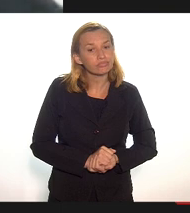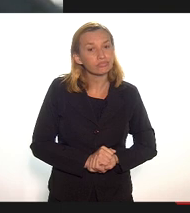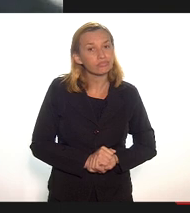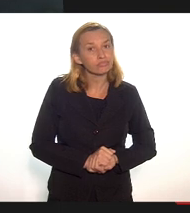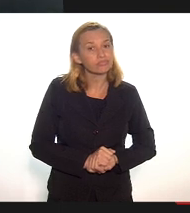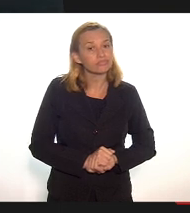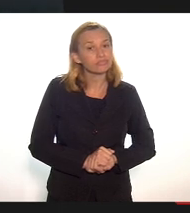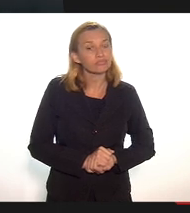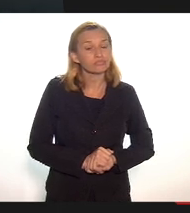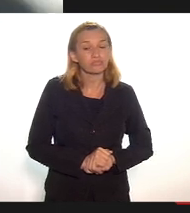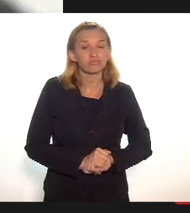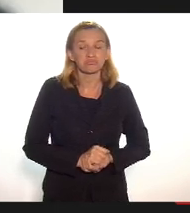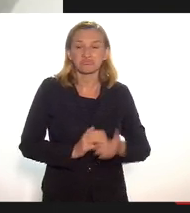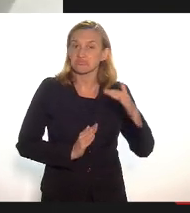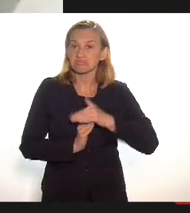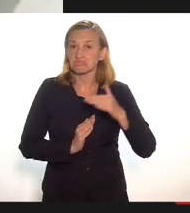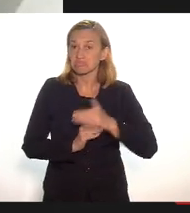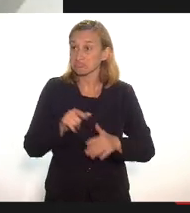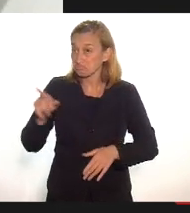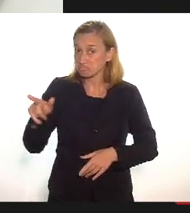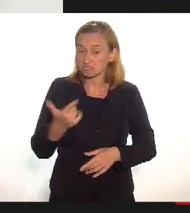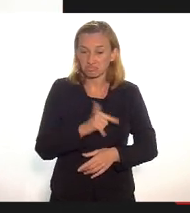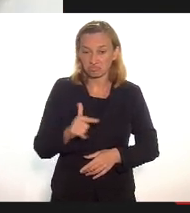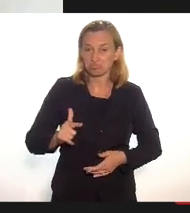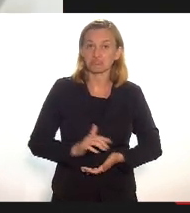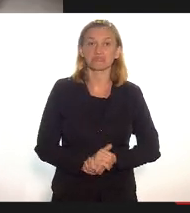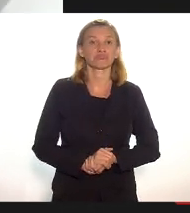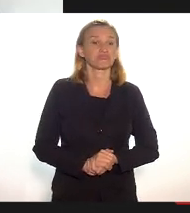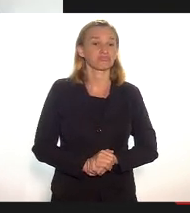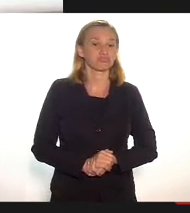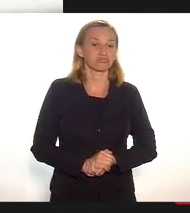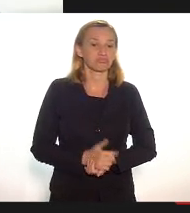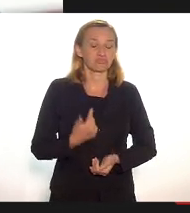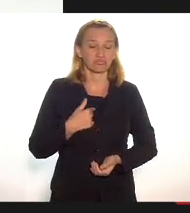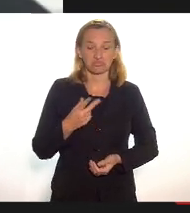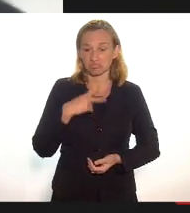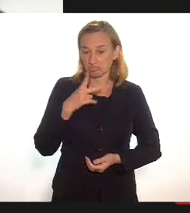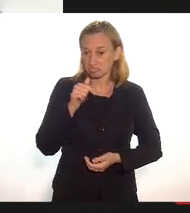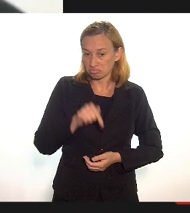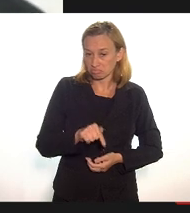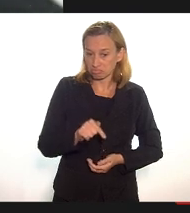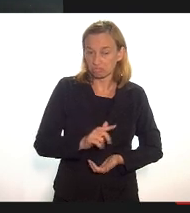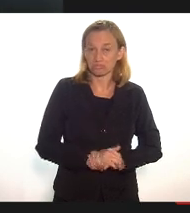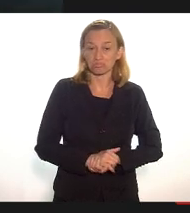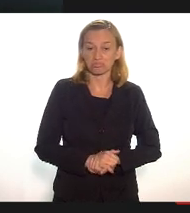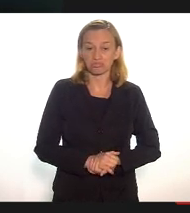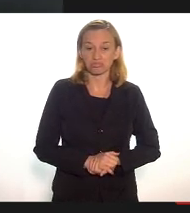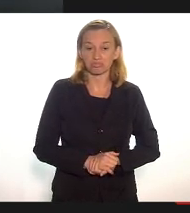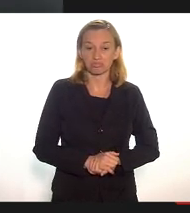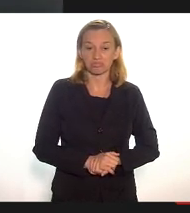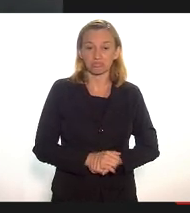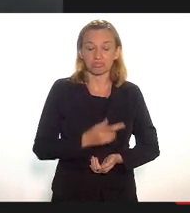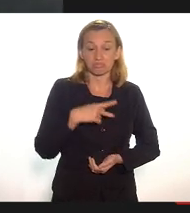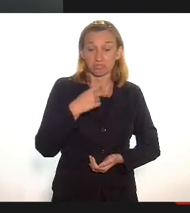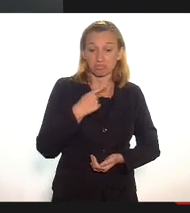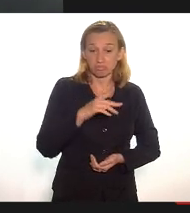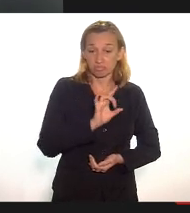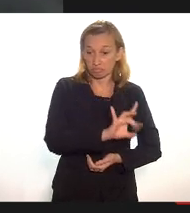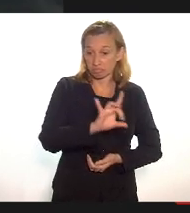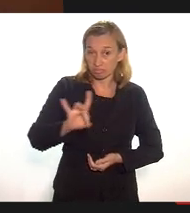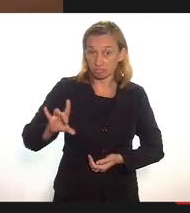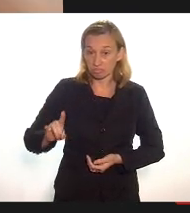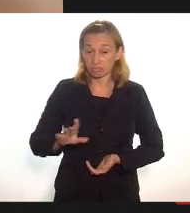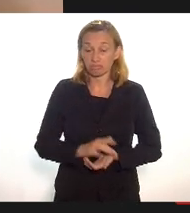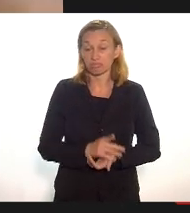atrevidos, eles não têm limites. Então, eu não vou reproduzir aqui todas as intervenções